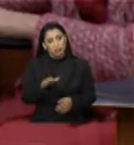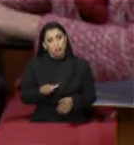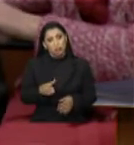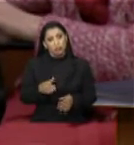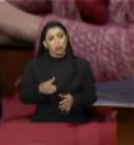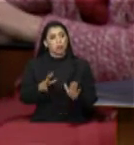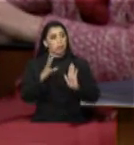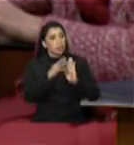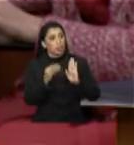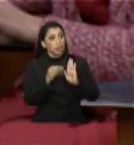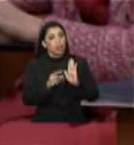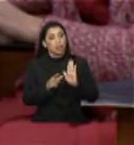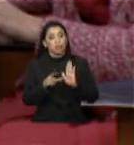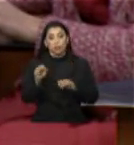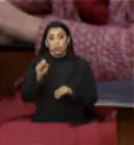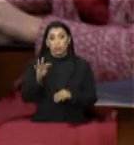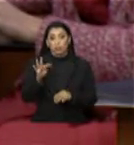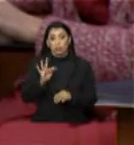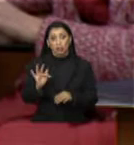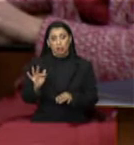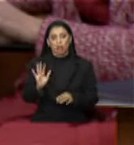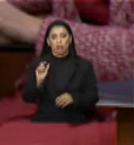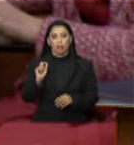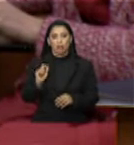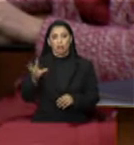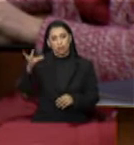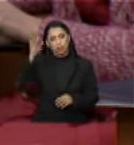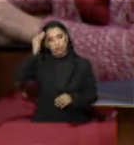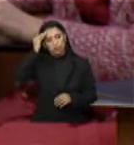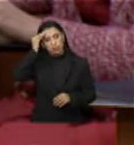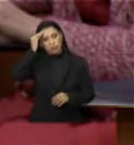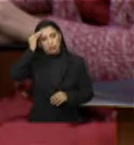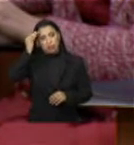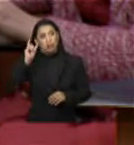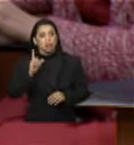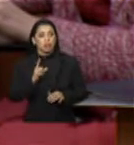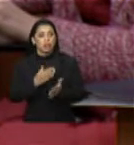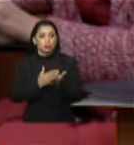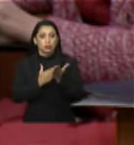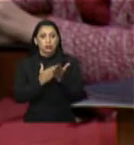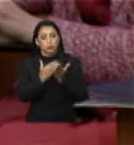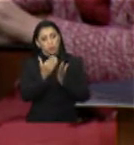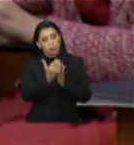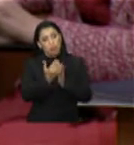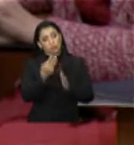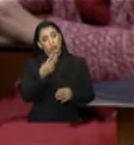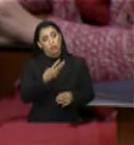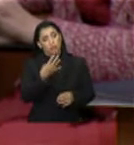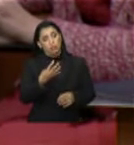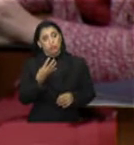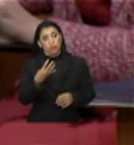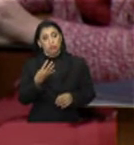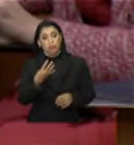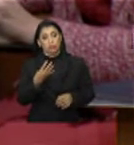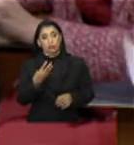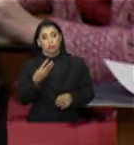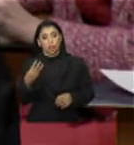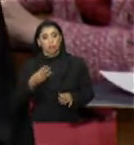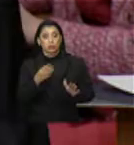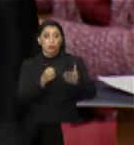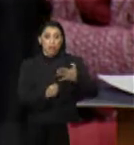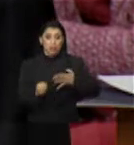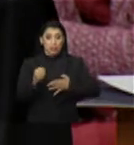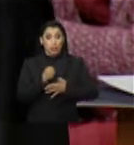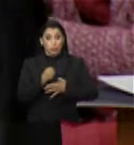do supremo a princípio Essa é a ideia inicial da súmula 343 e alega-se essa súmula no